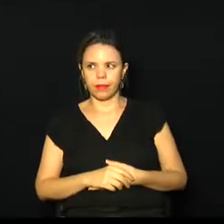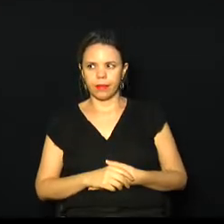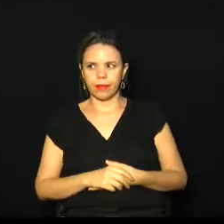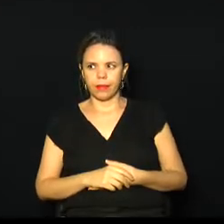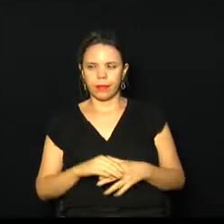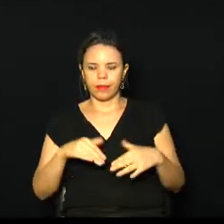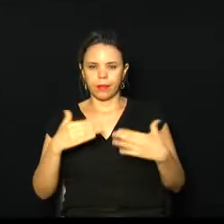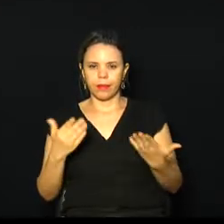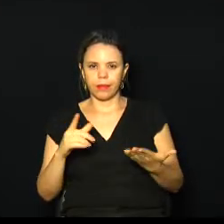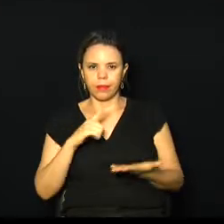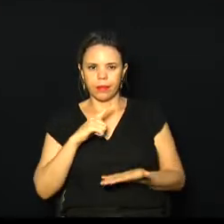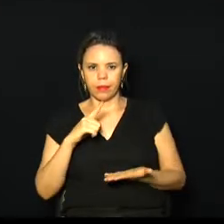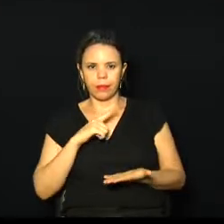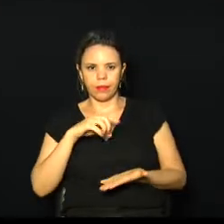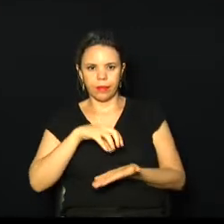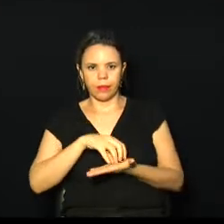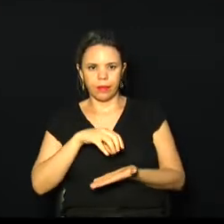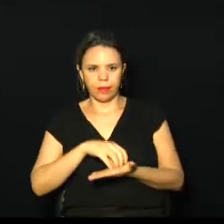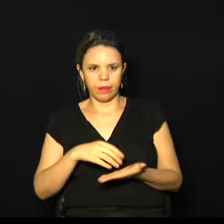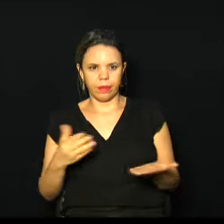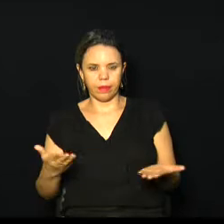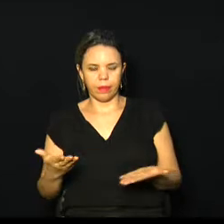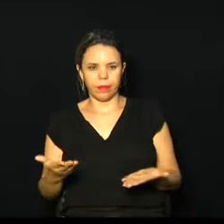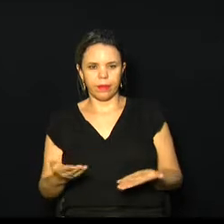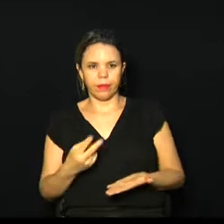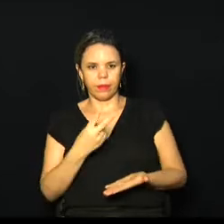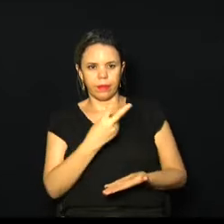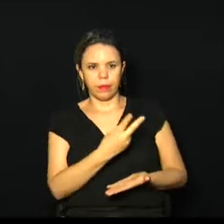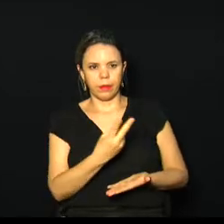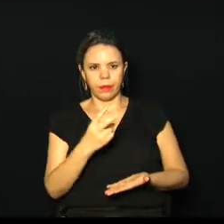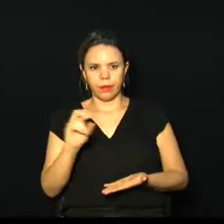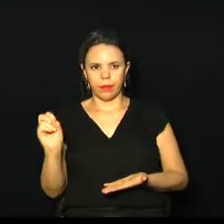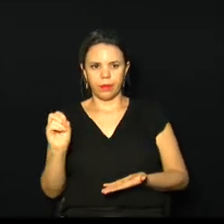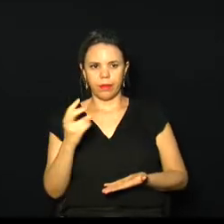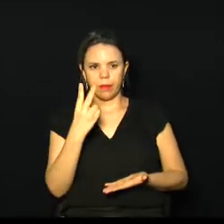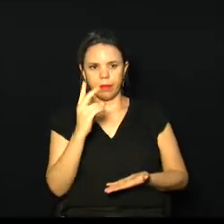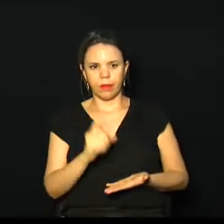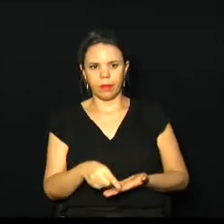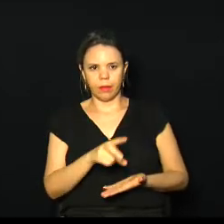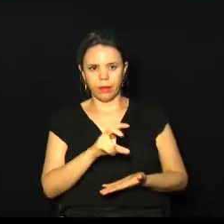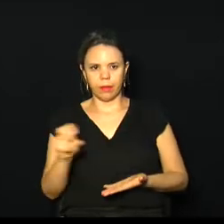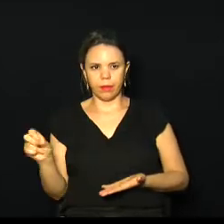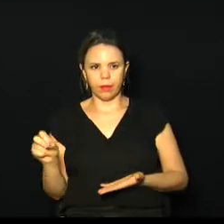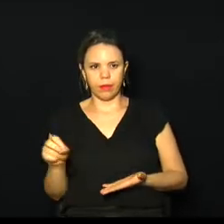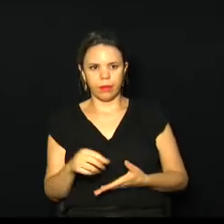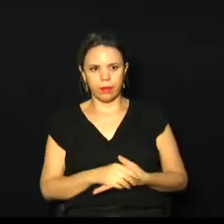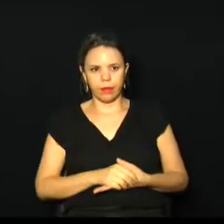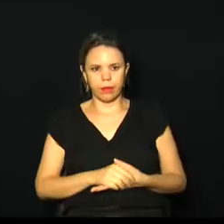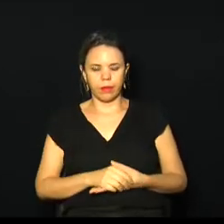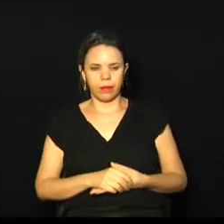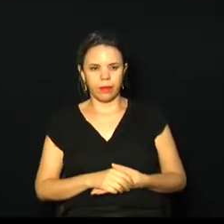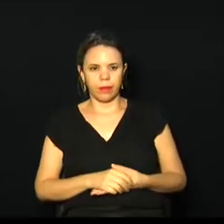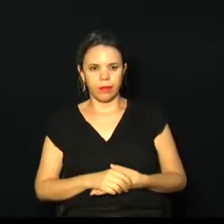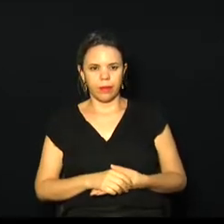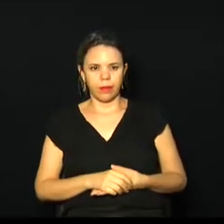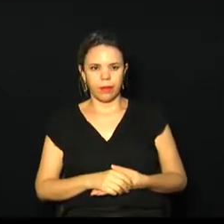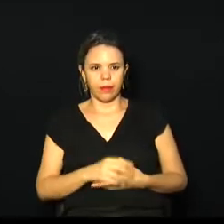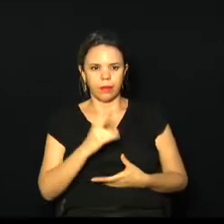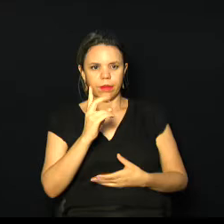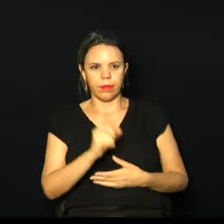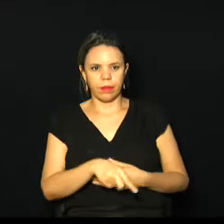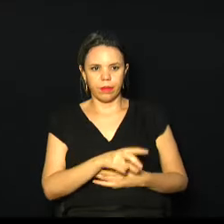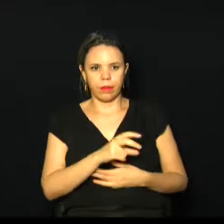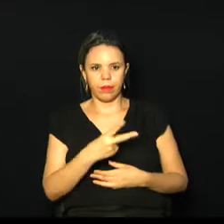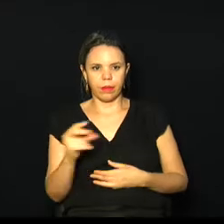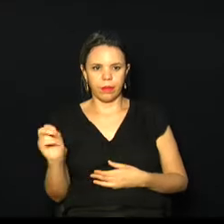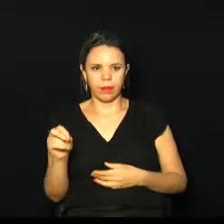Fora isso, nós temos a nossa delegacia hoje, 2.500 procedimentos e inquéritos em andamento. Fora, acho que uns 2.200, mais ou